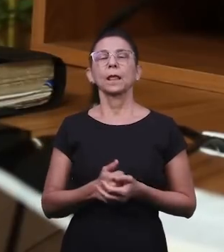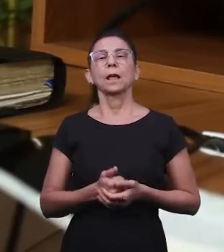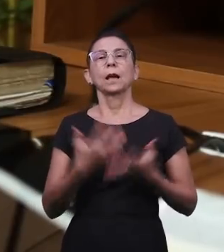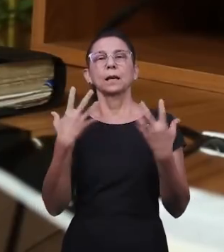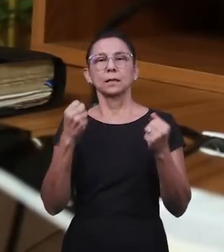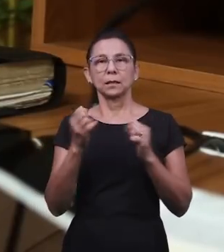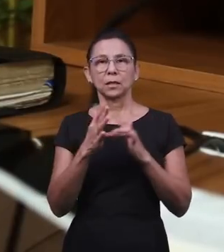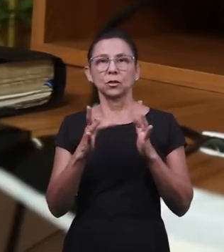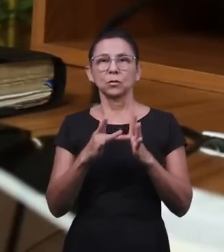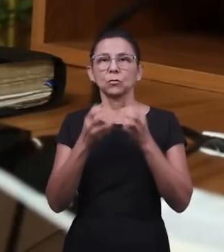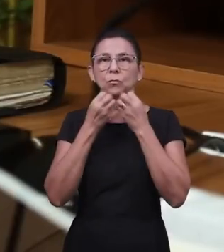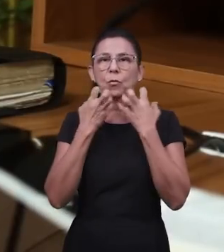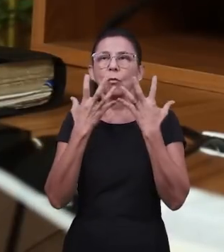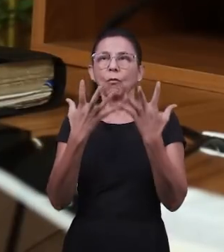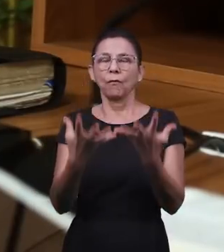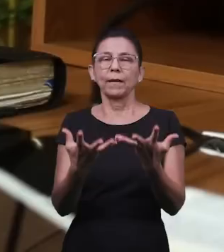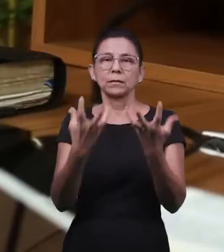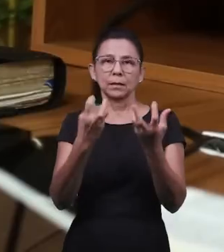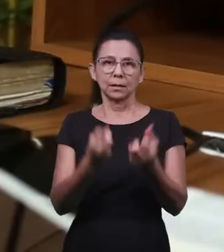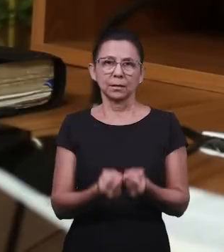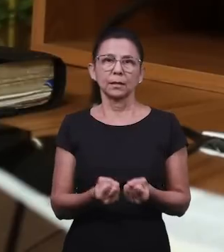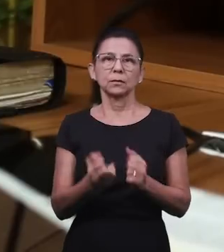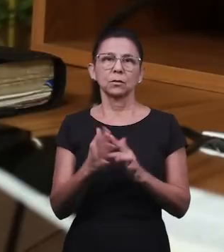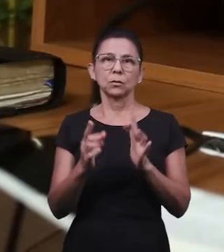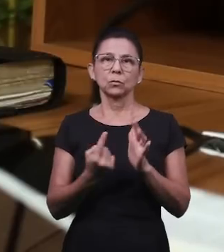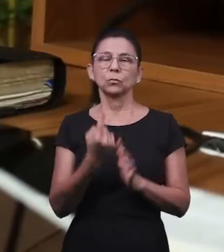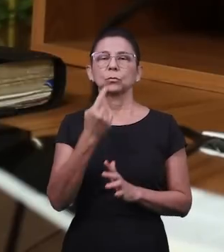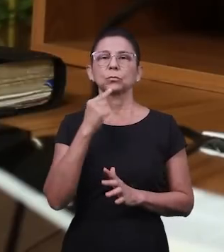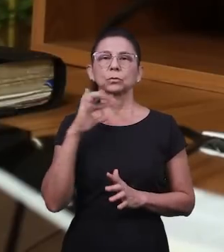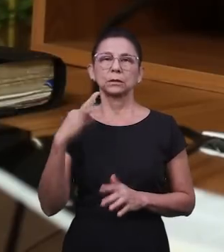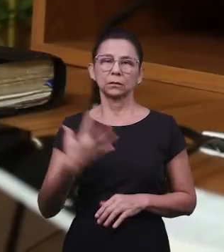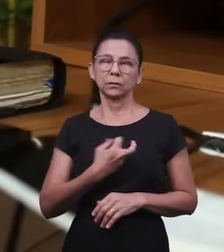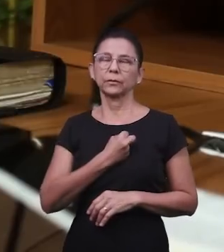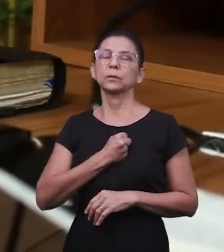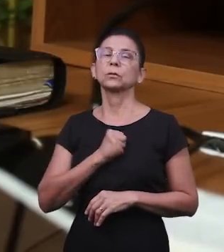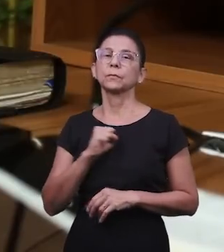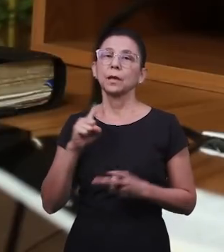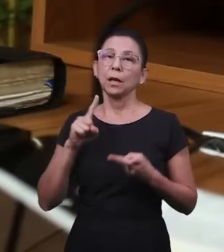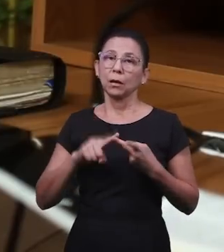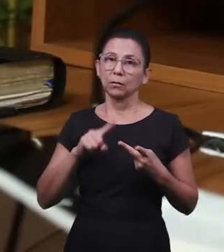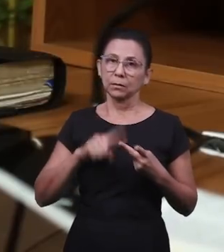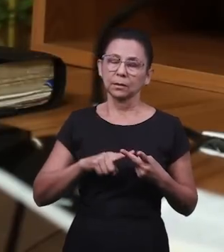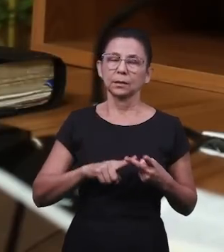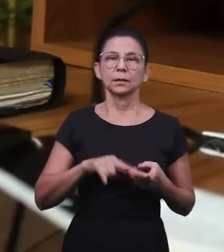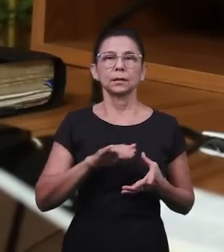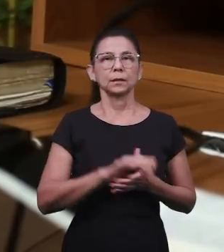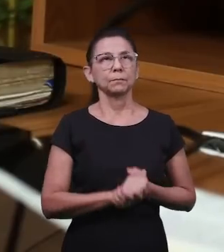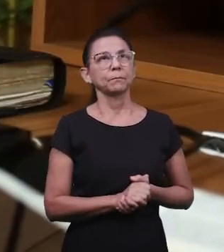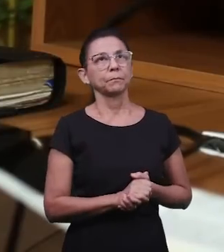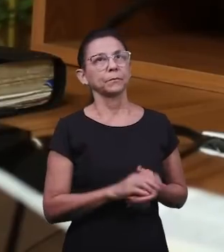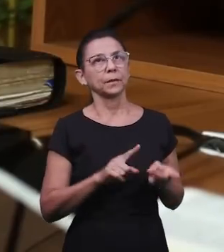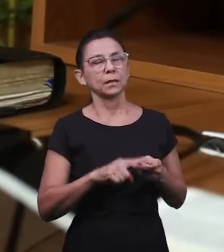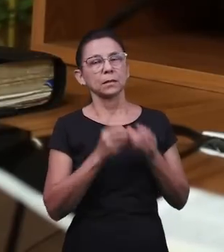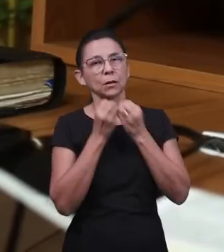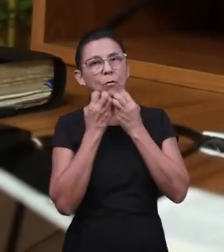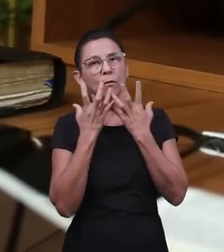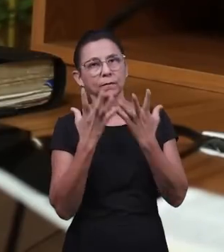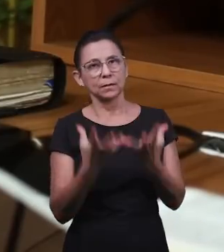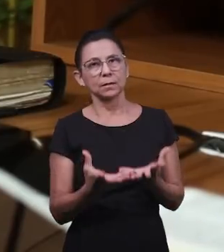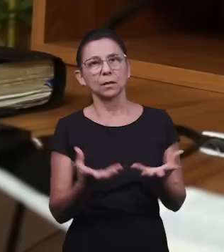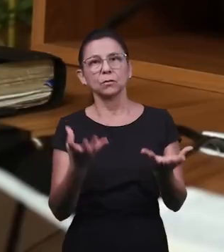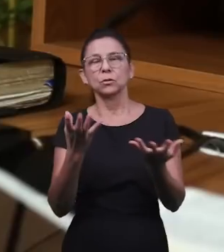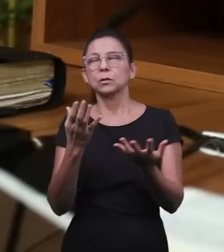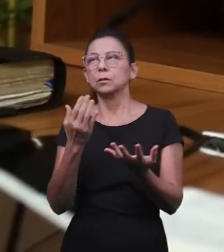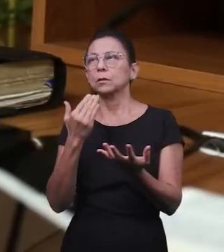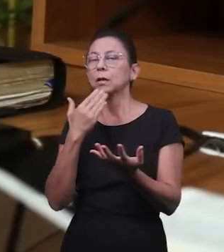outros. E com Deus especialmente. Nós não temos aquela confissão que tinha e tem até